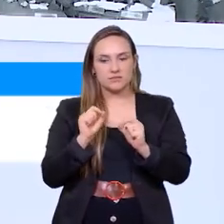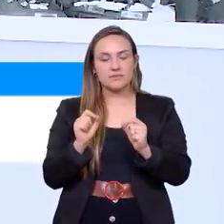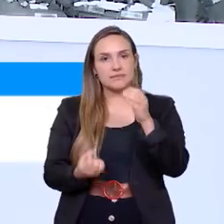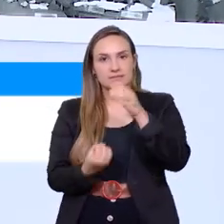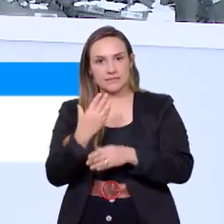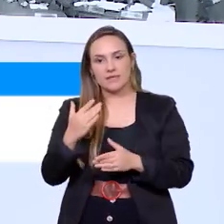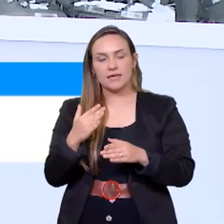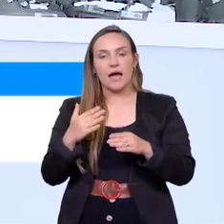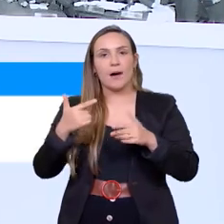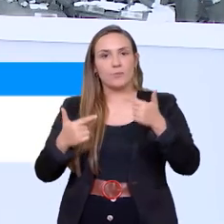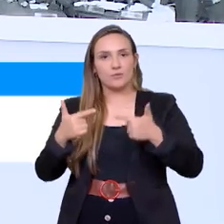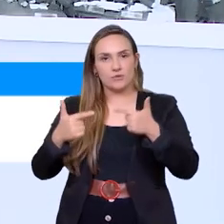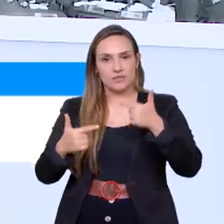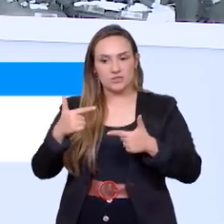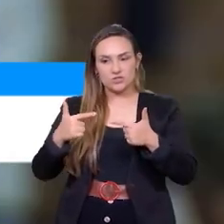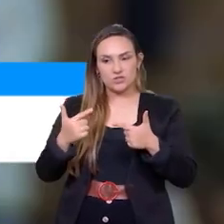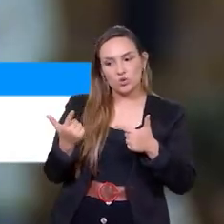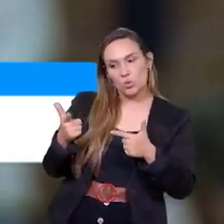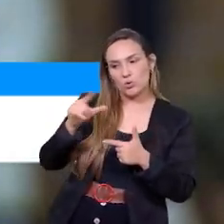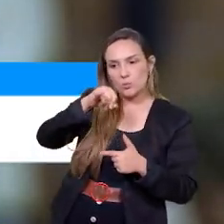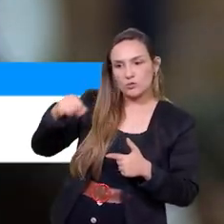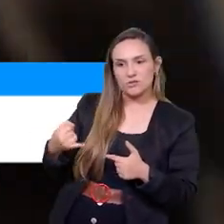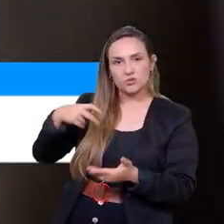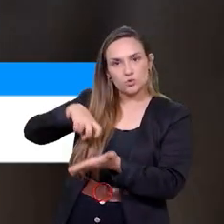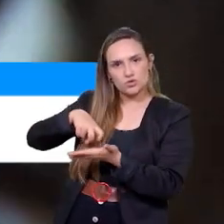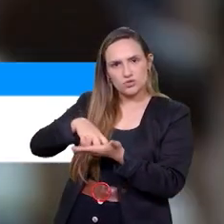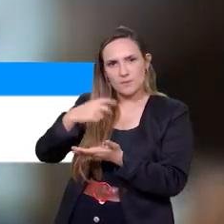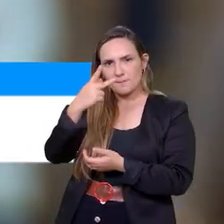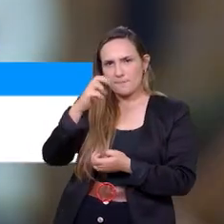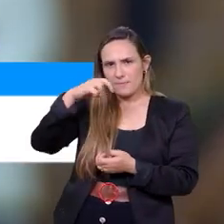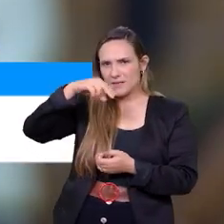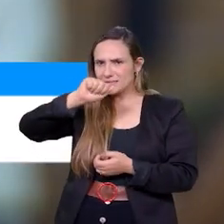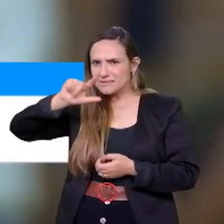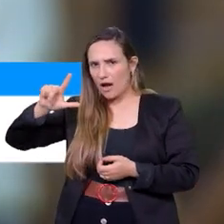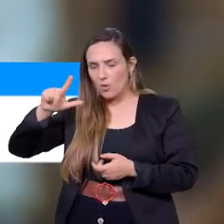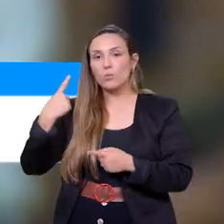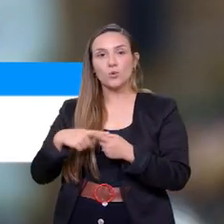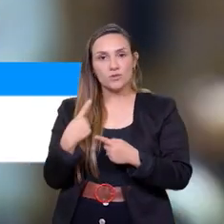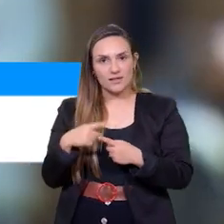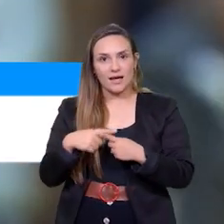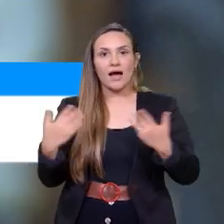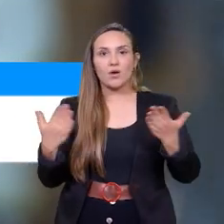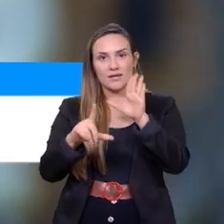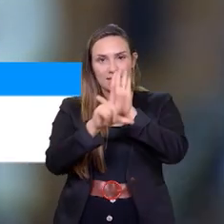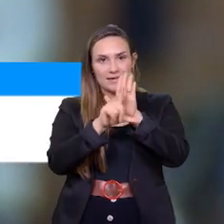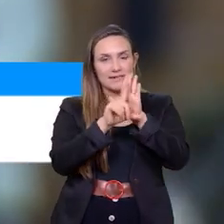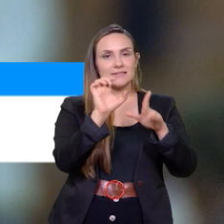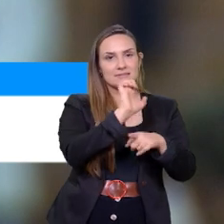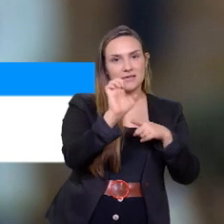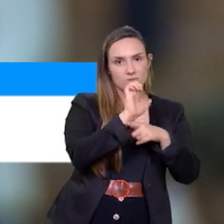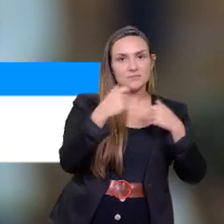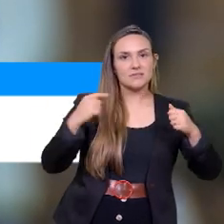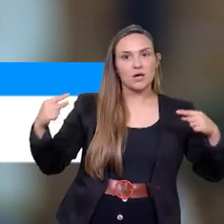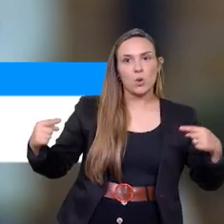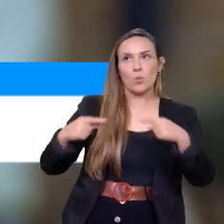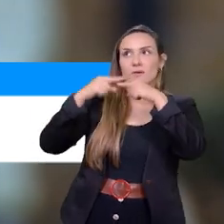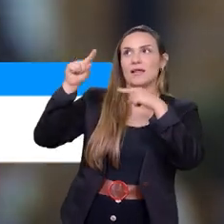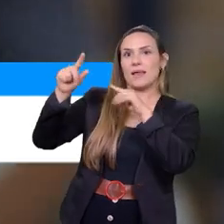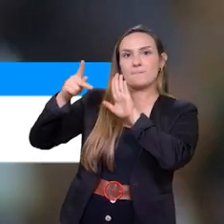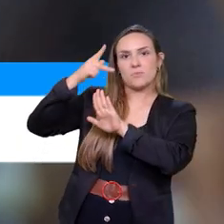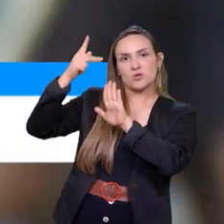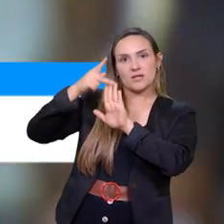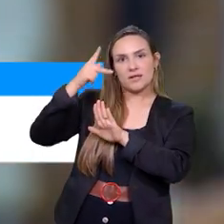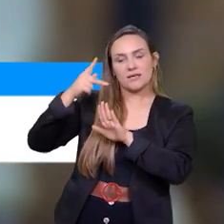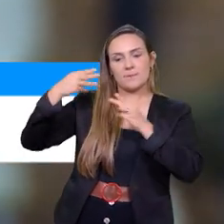estadual de alternativas penais a matéria tem por Objetivo promover adequação da legislação Estadual a portaria